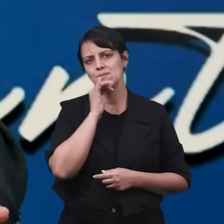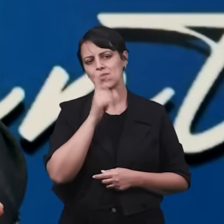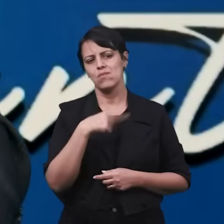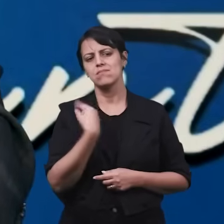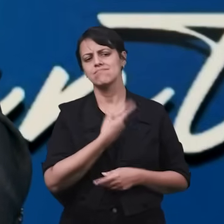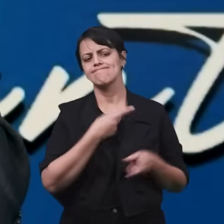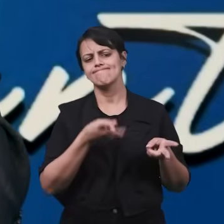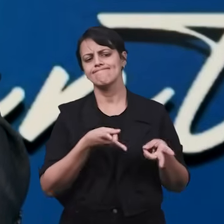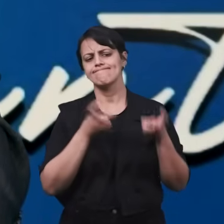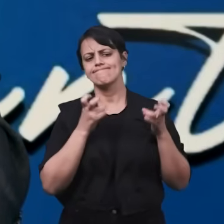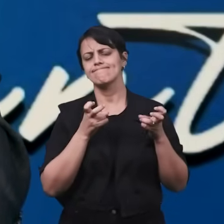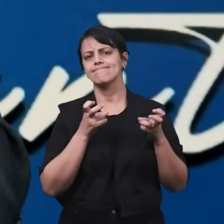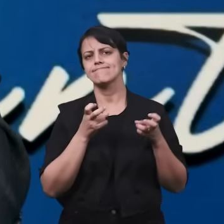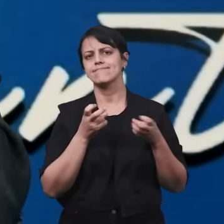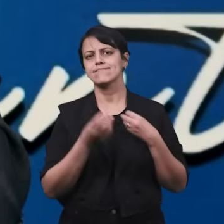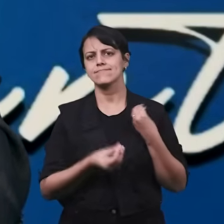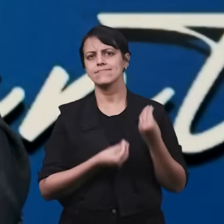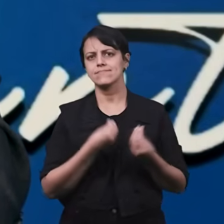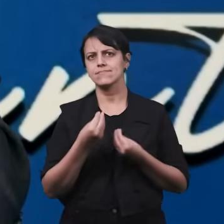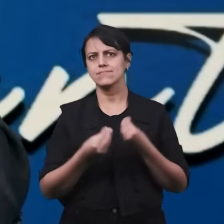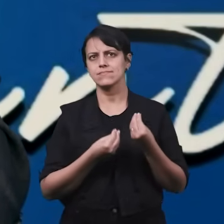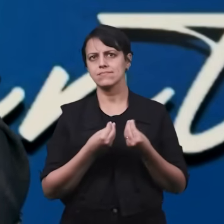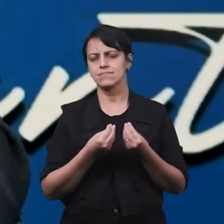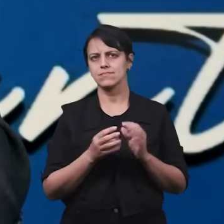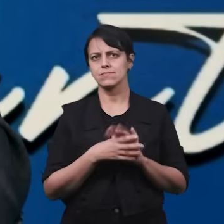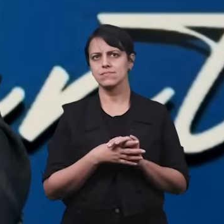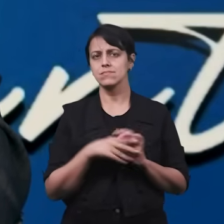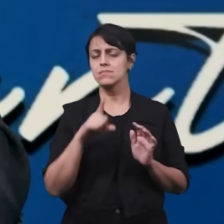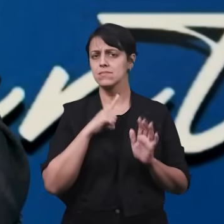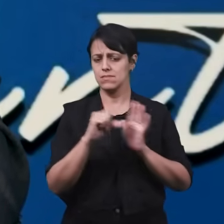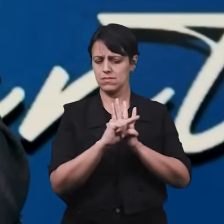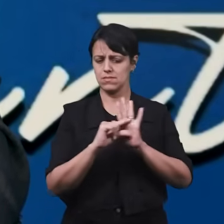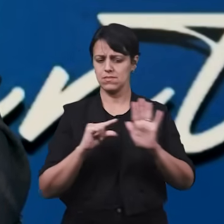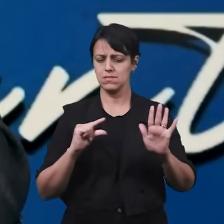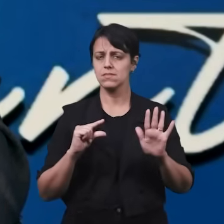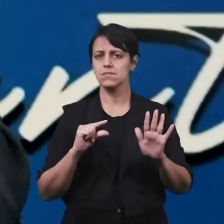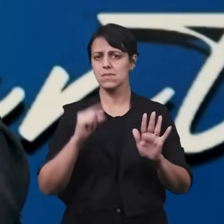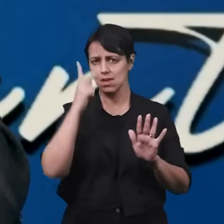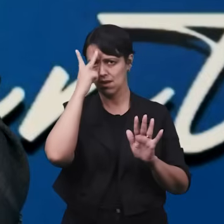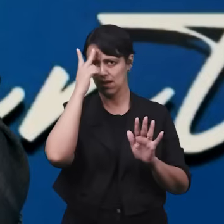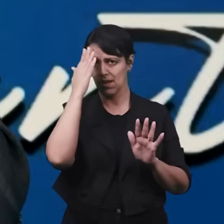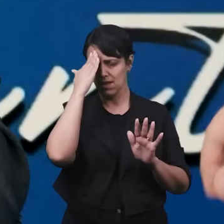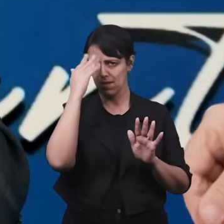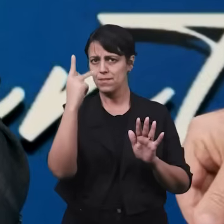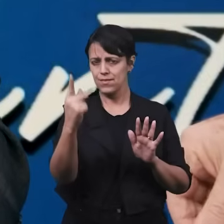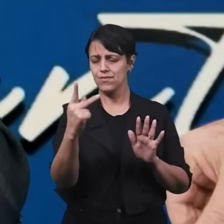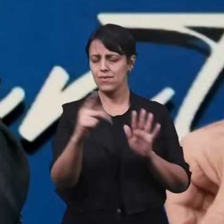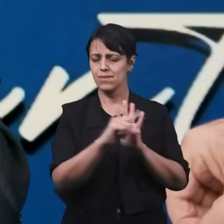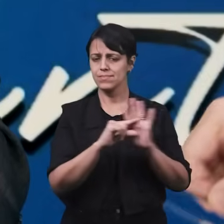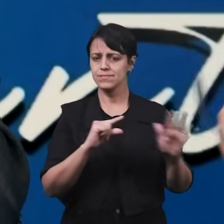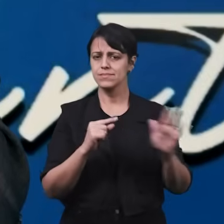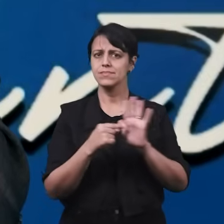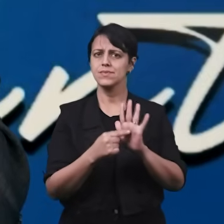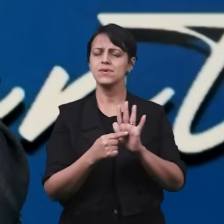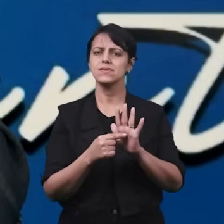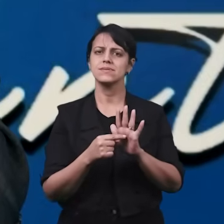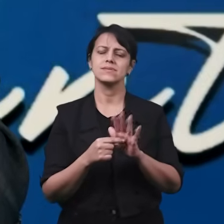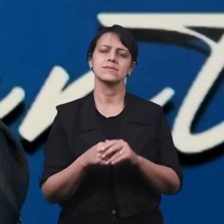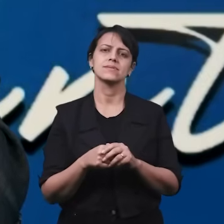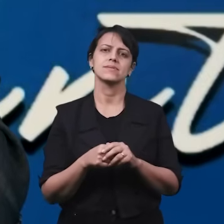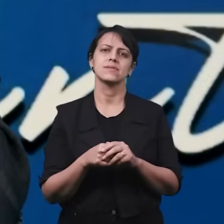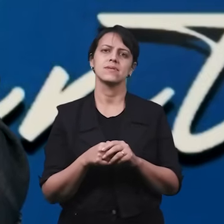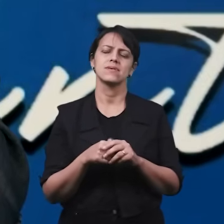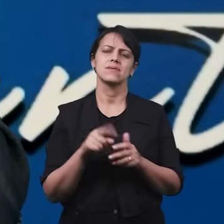vê muito claramente num provérbio. Há um provérbio que aborda um aspecto como esse, semelhante a